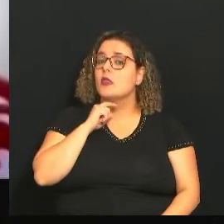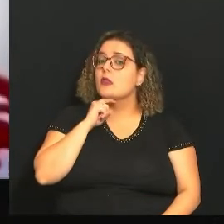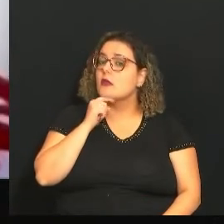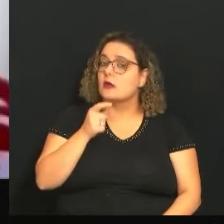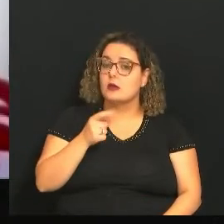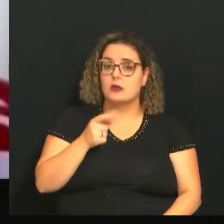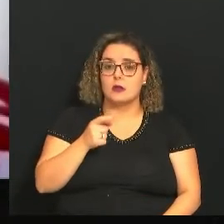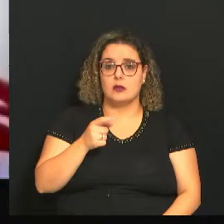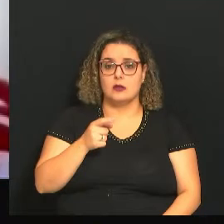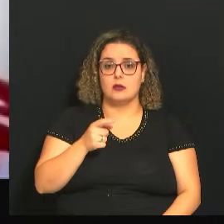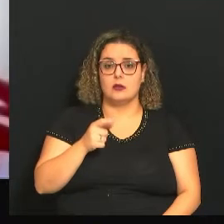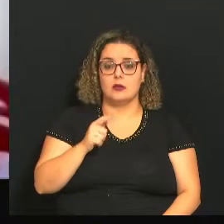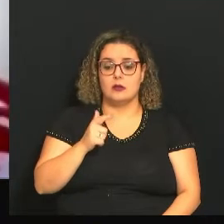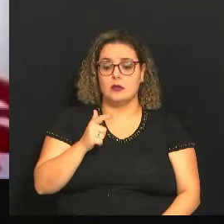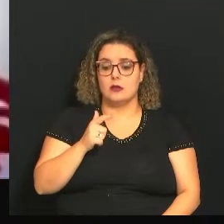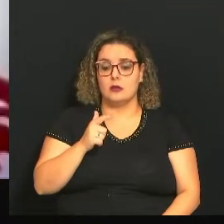como